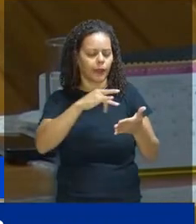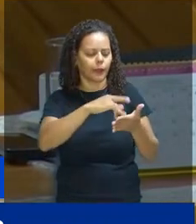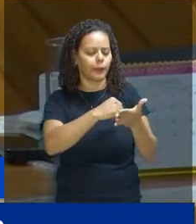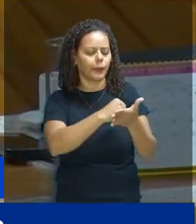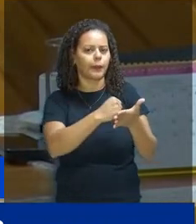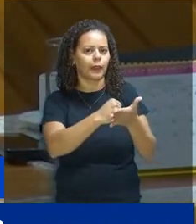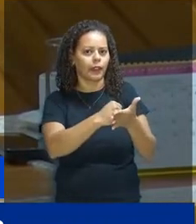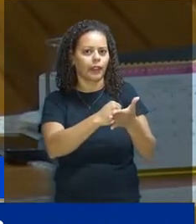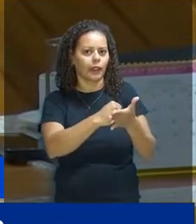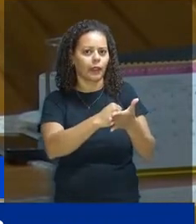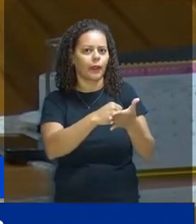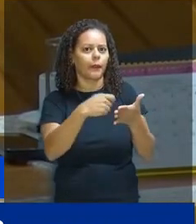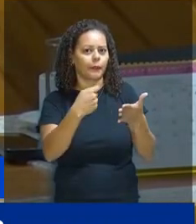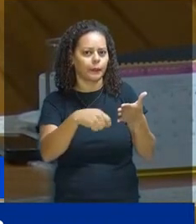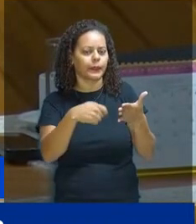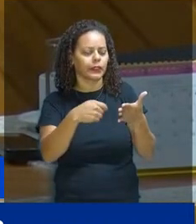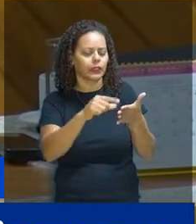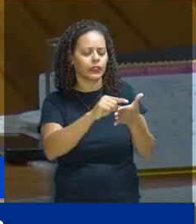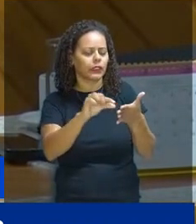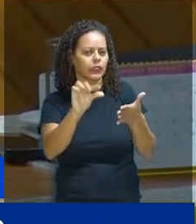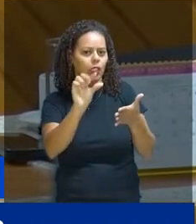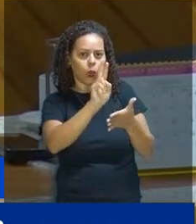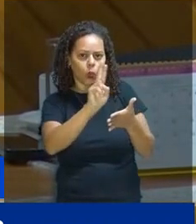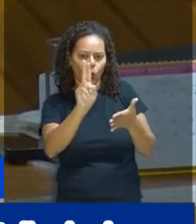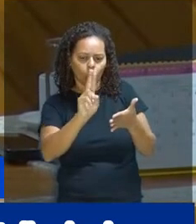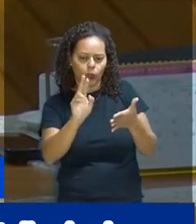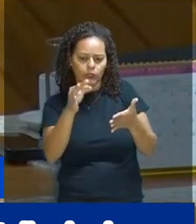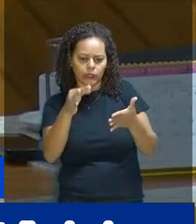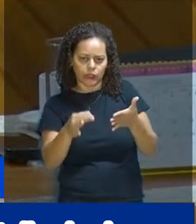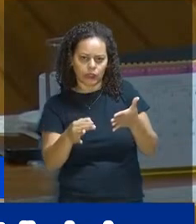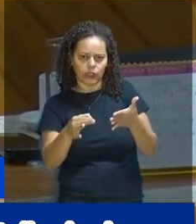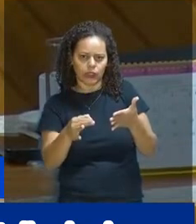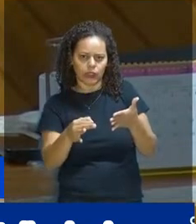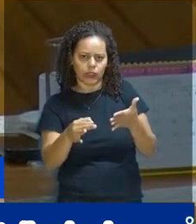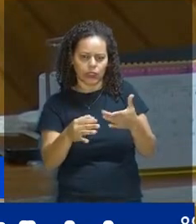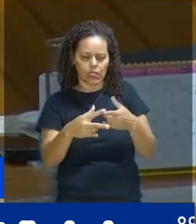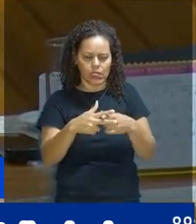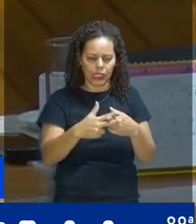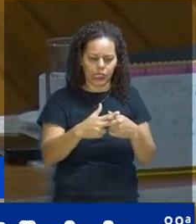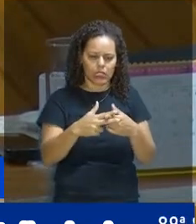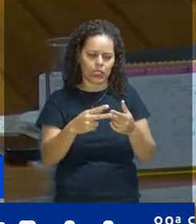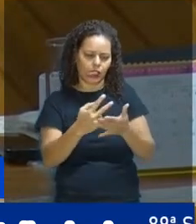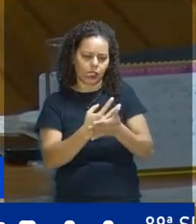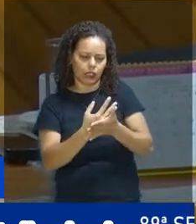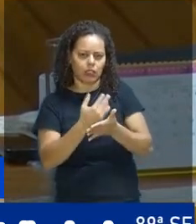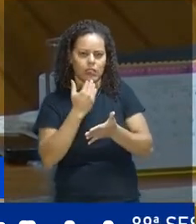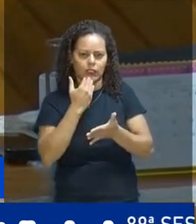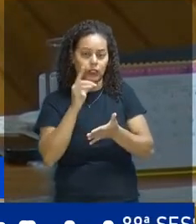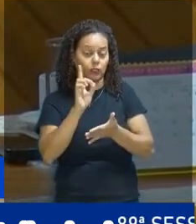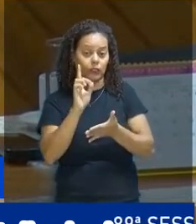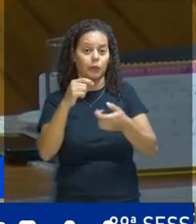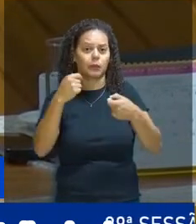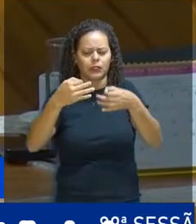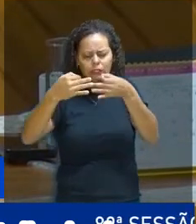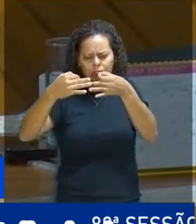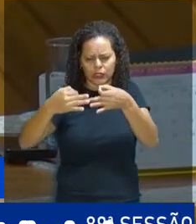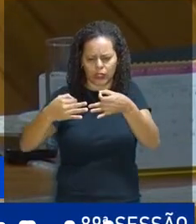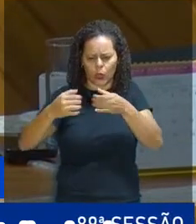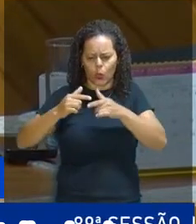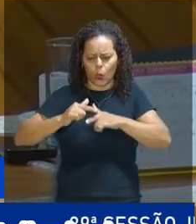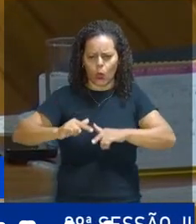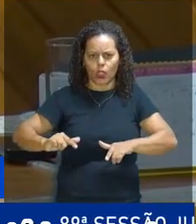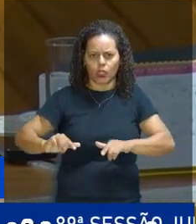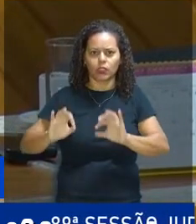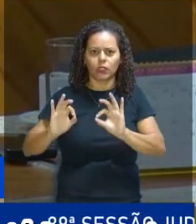fiscal idôneo, sem emendas ou rasuras, devendo dele constar a data de emissão